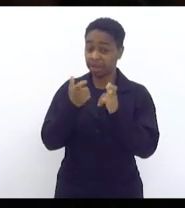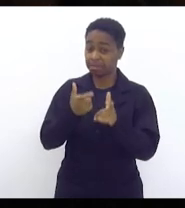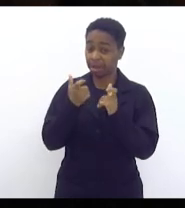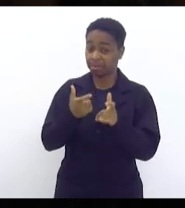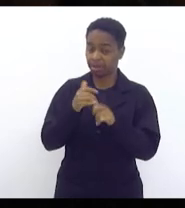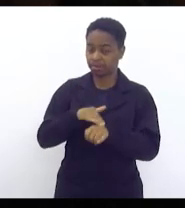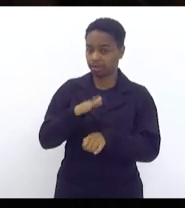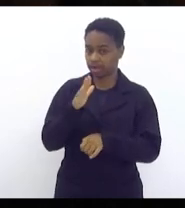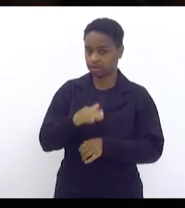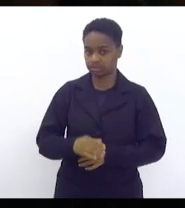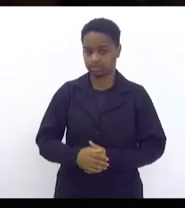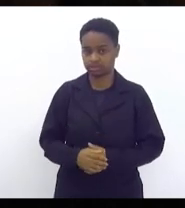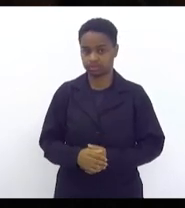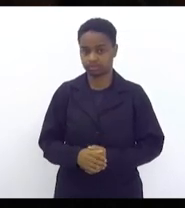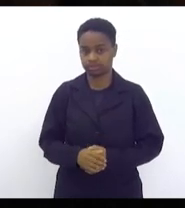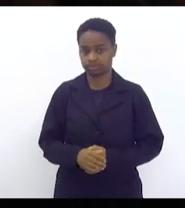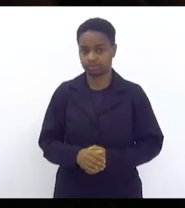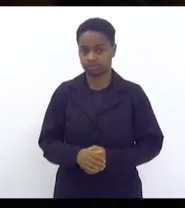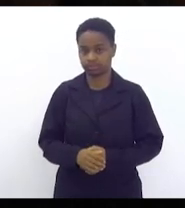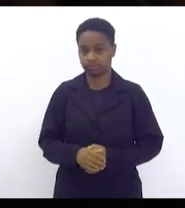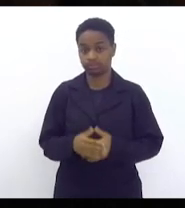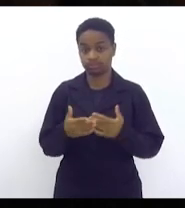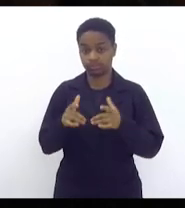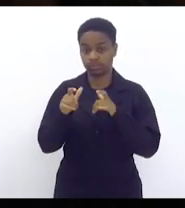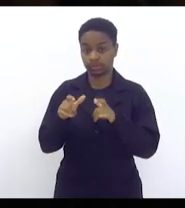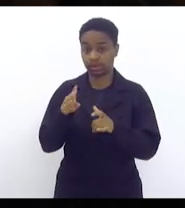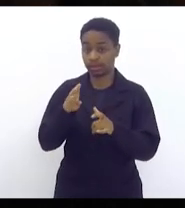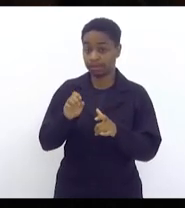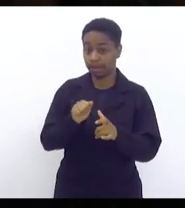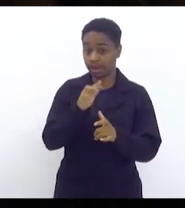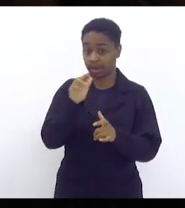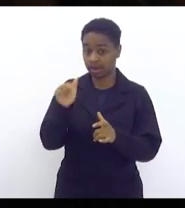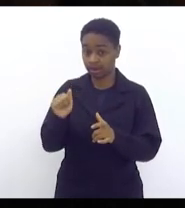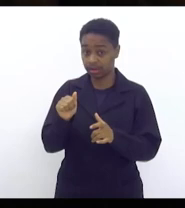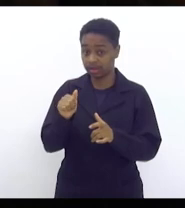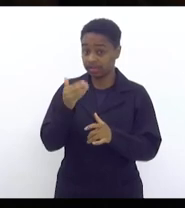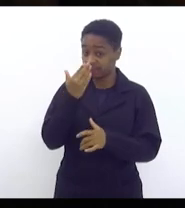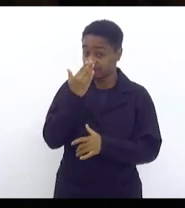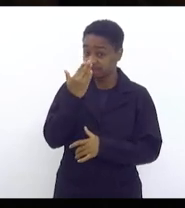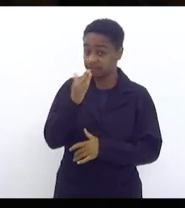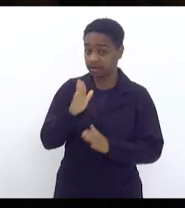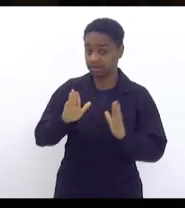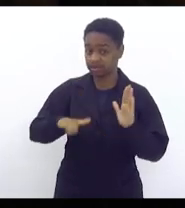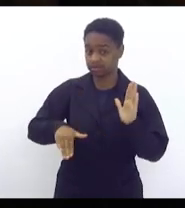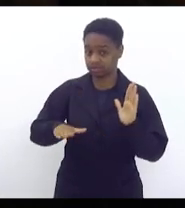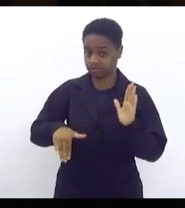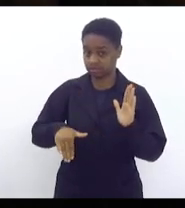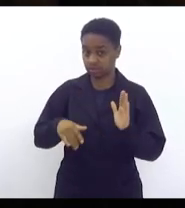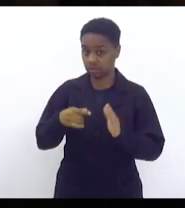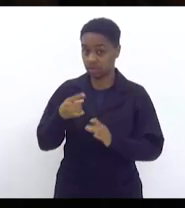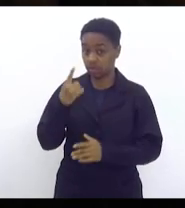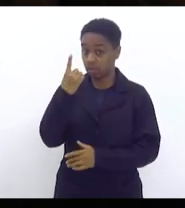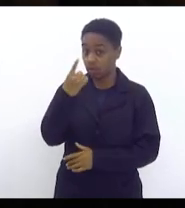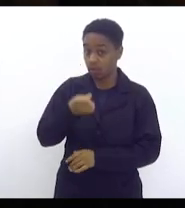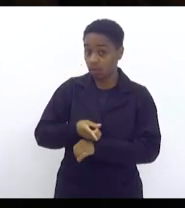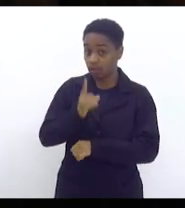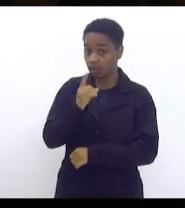de 20 tiros. Barra da Tijuca, Orla da Praia, 1 hora da